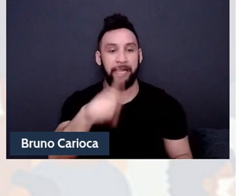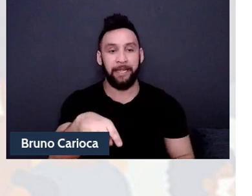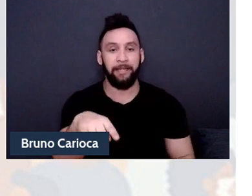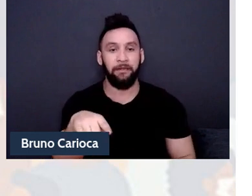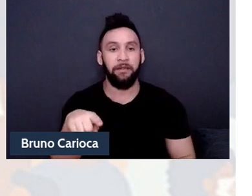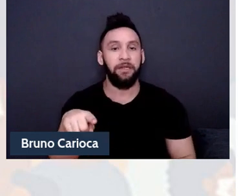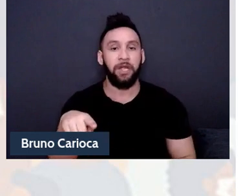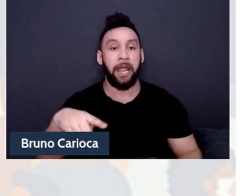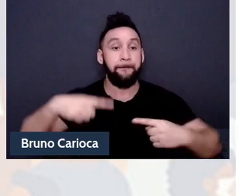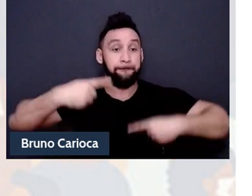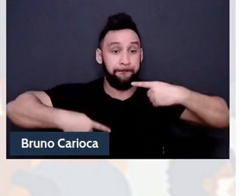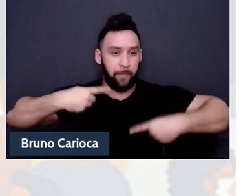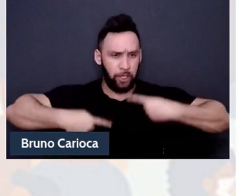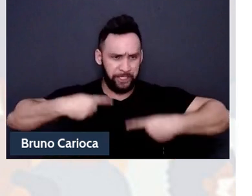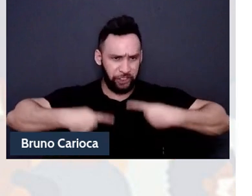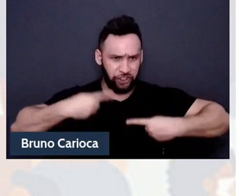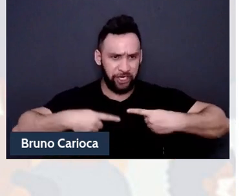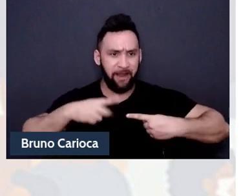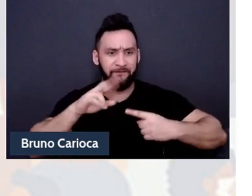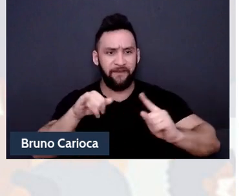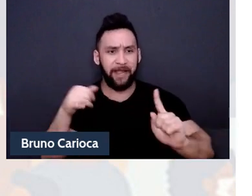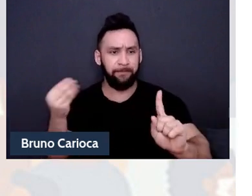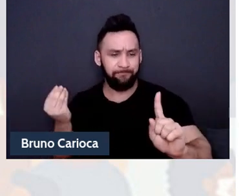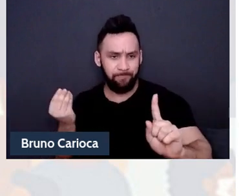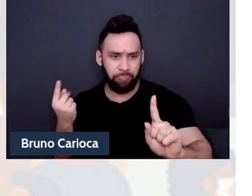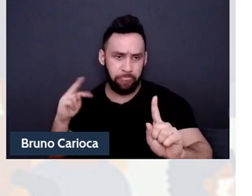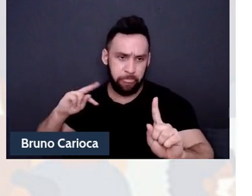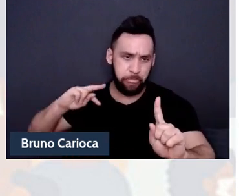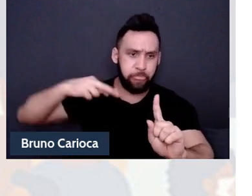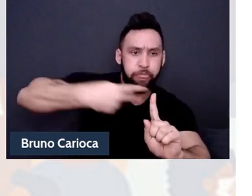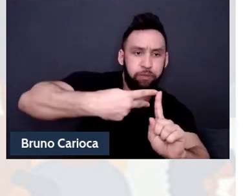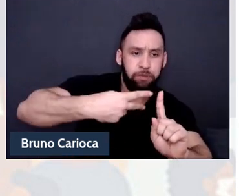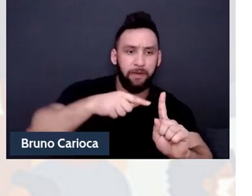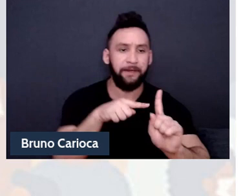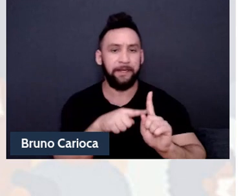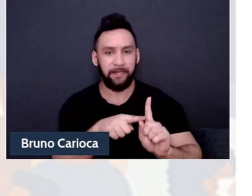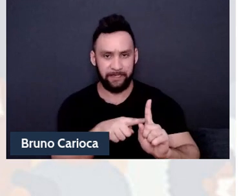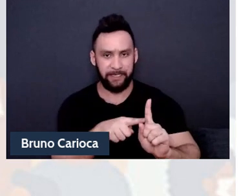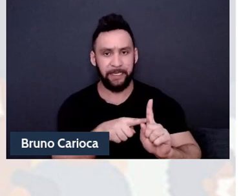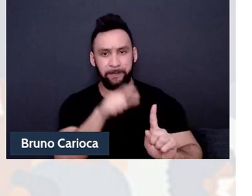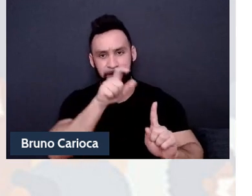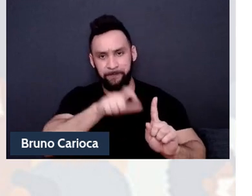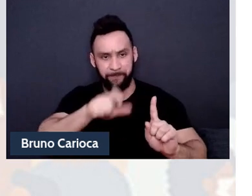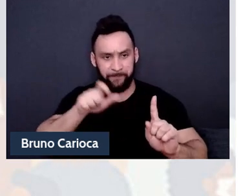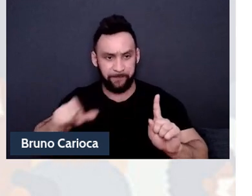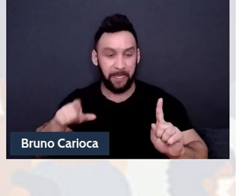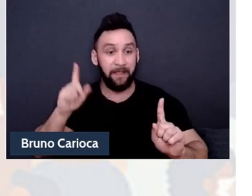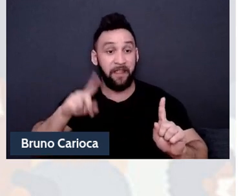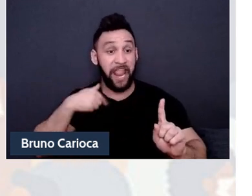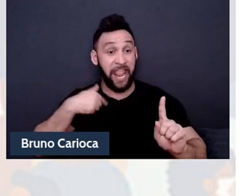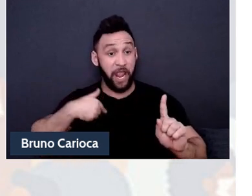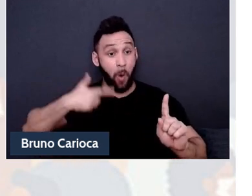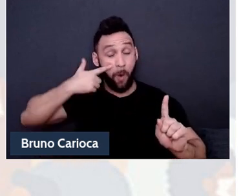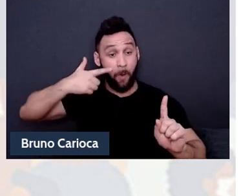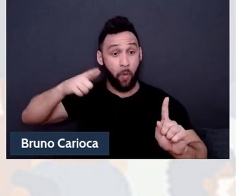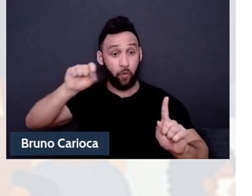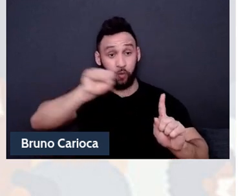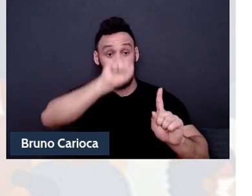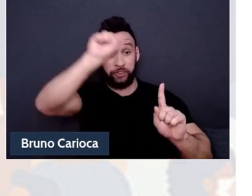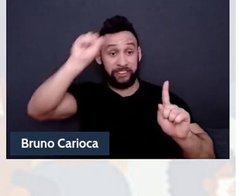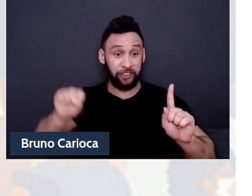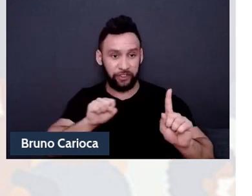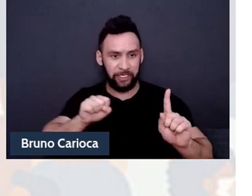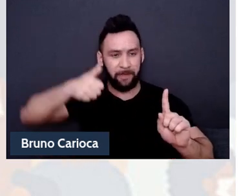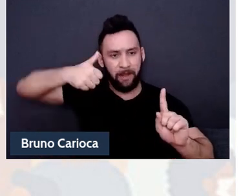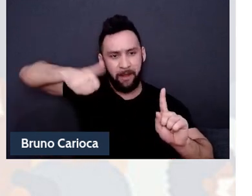de políticas, né? Políticas públicas da área educacional. Mas é o efeito de um teste nos candidatos, em